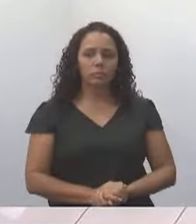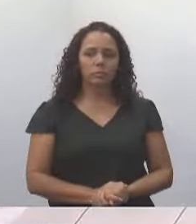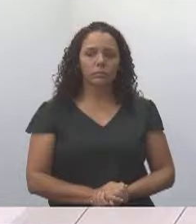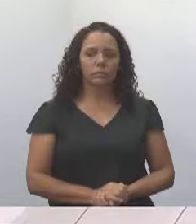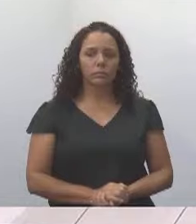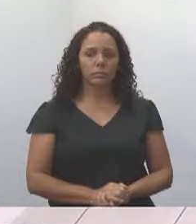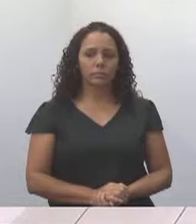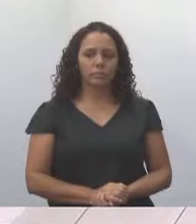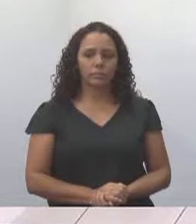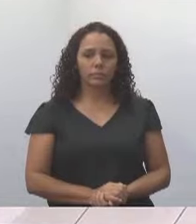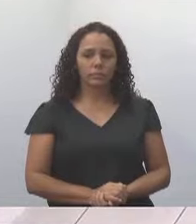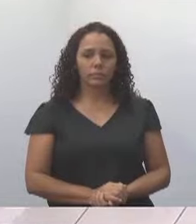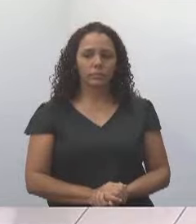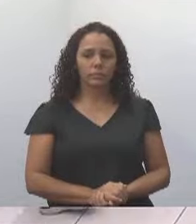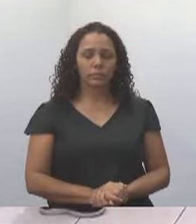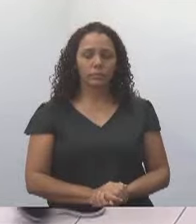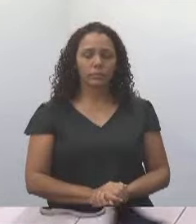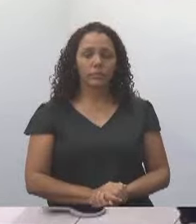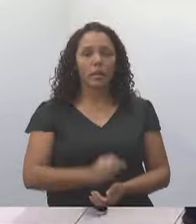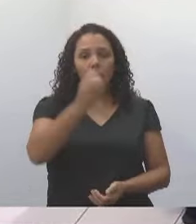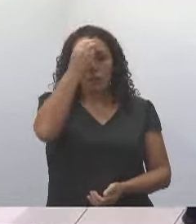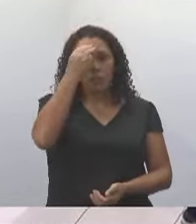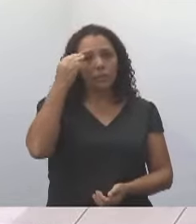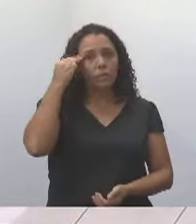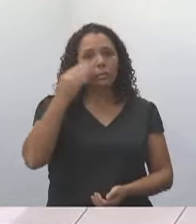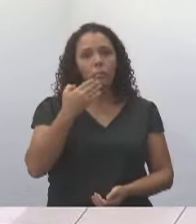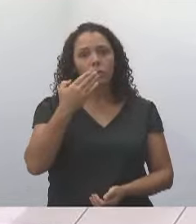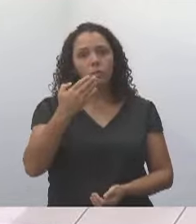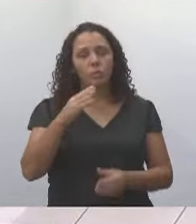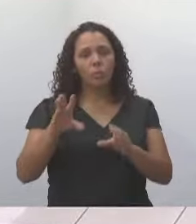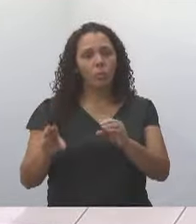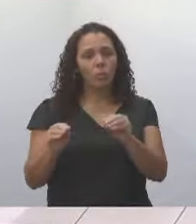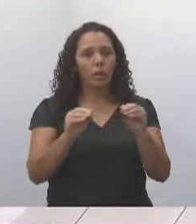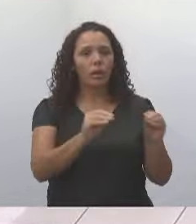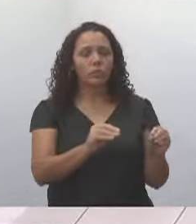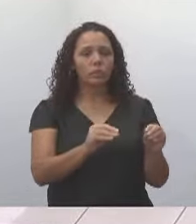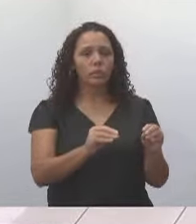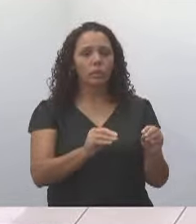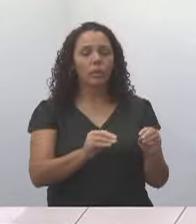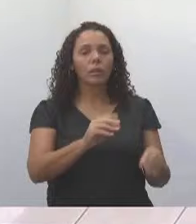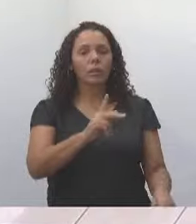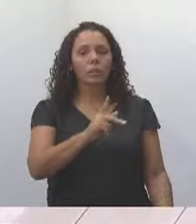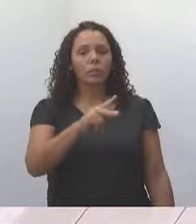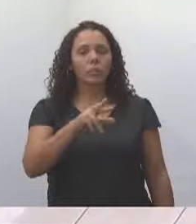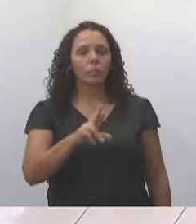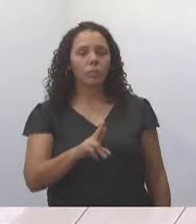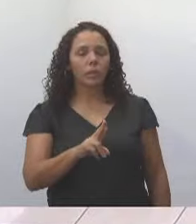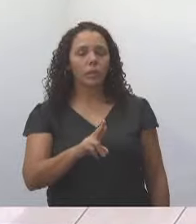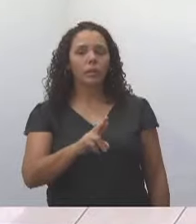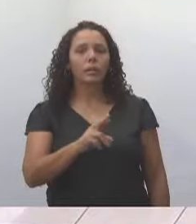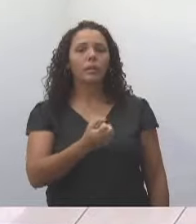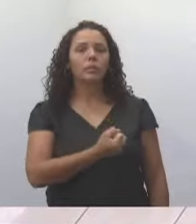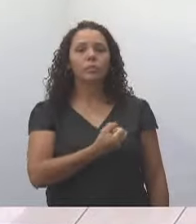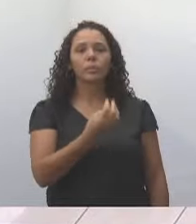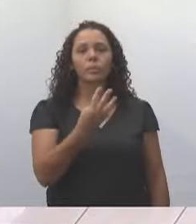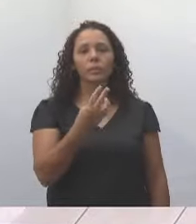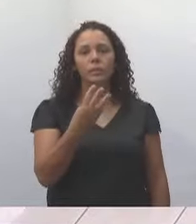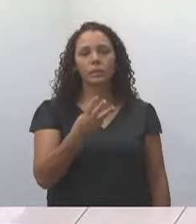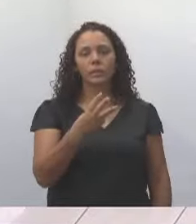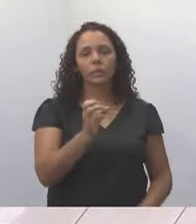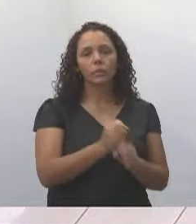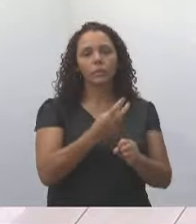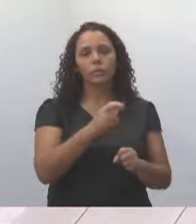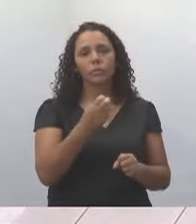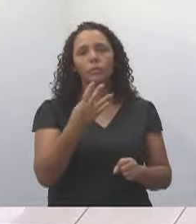projeto solicitação da vereadora Maria Amélia adiamento do PR número 3 de 2024 por